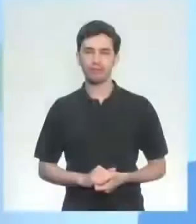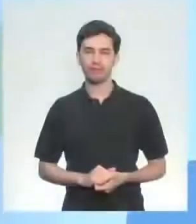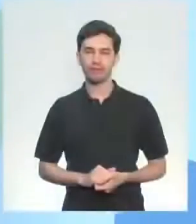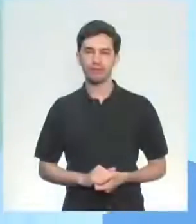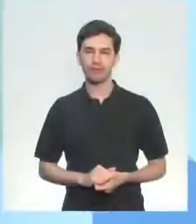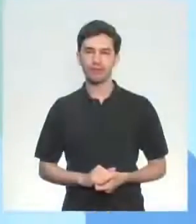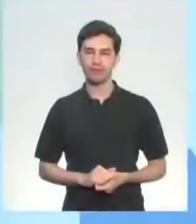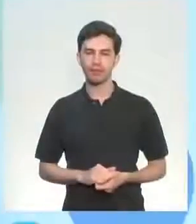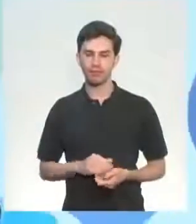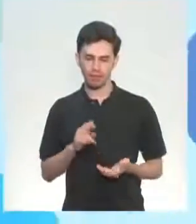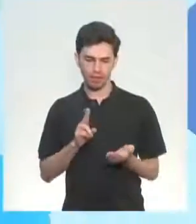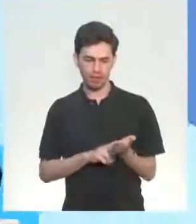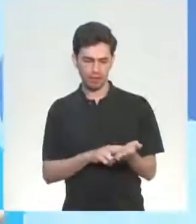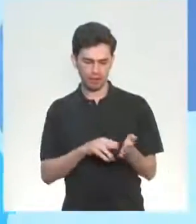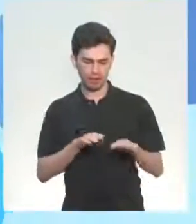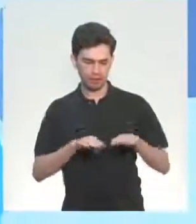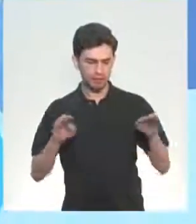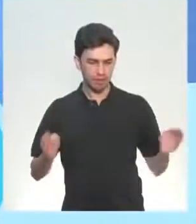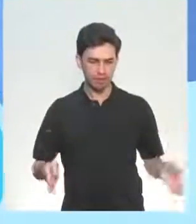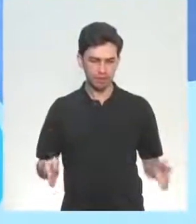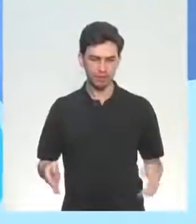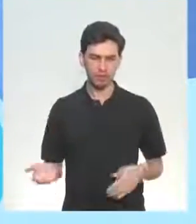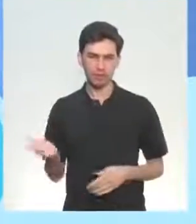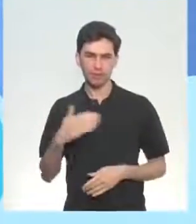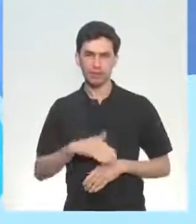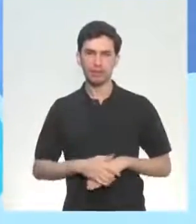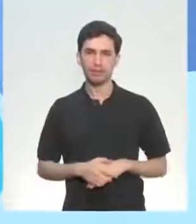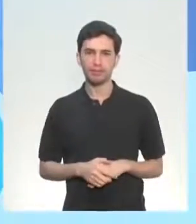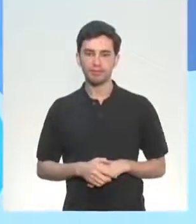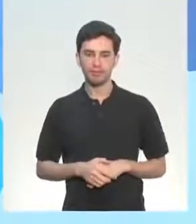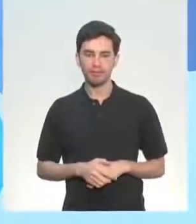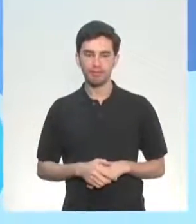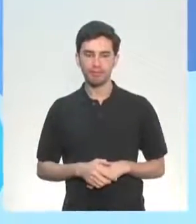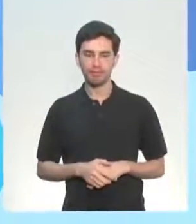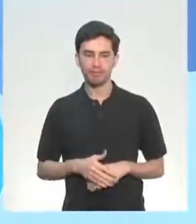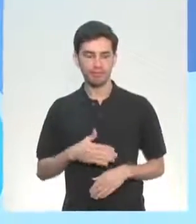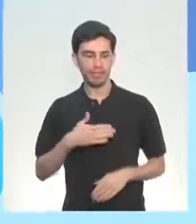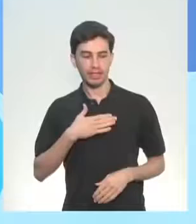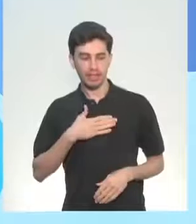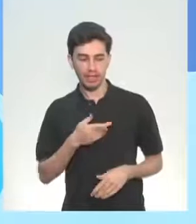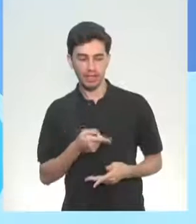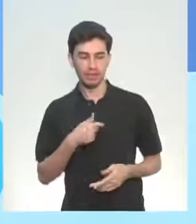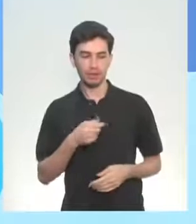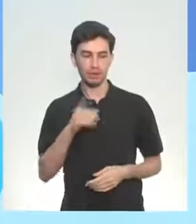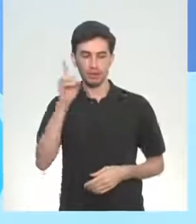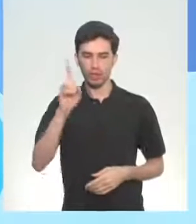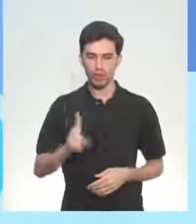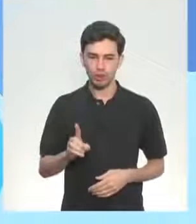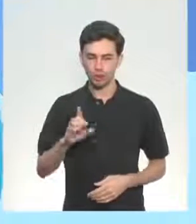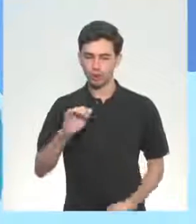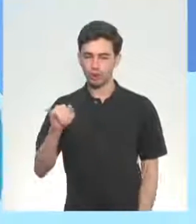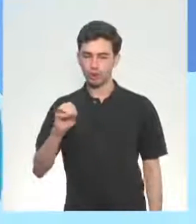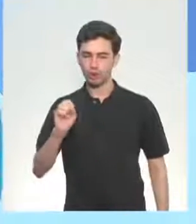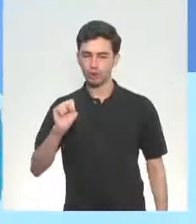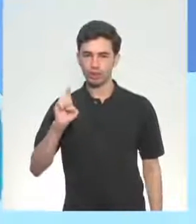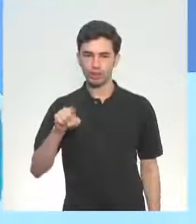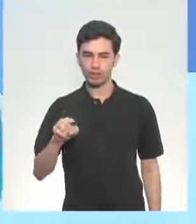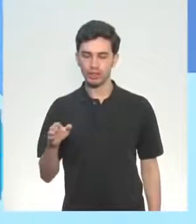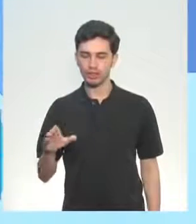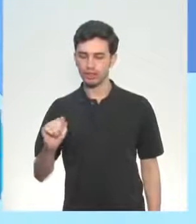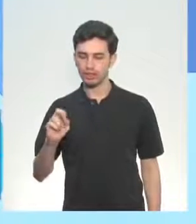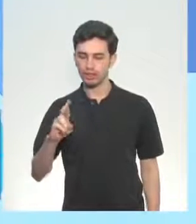uma carta na minha mesa. Vamos lá. Prezado senhor diretor José Cardoso, a